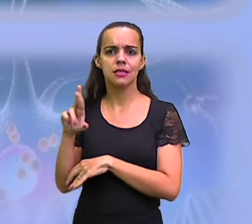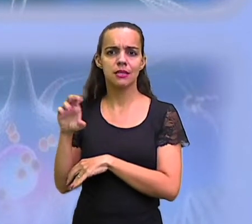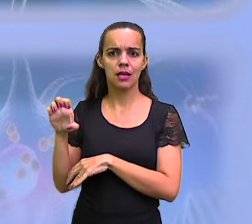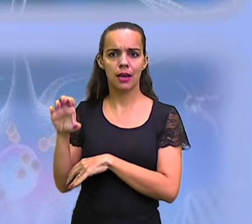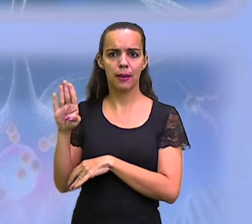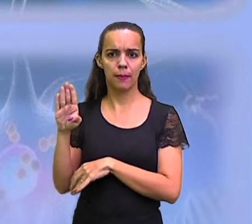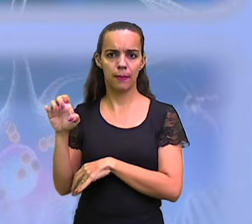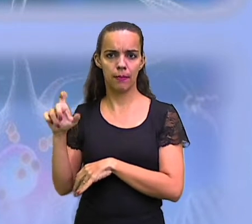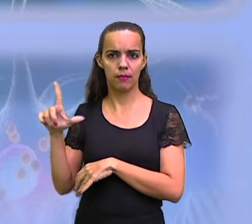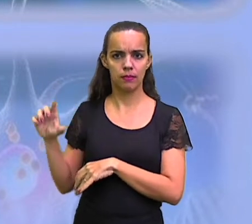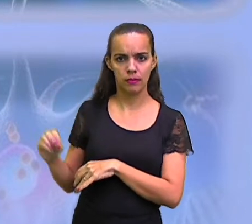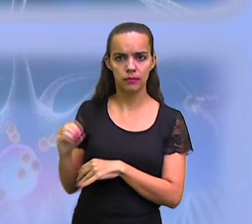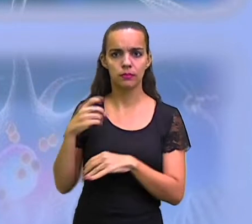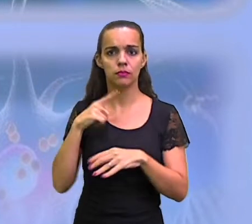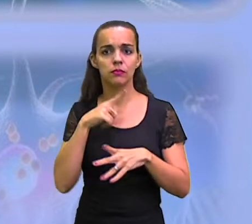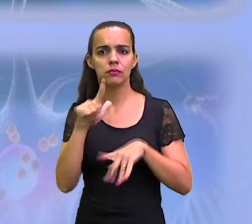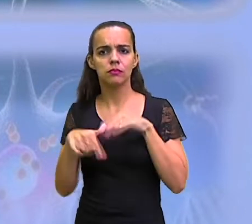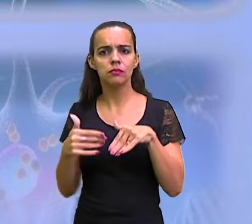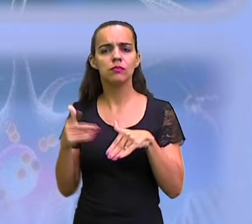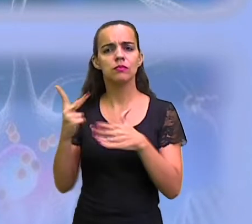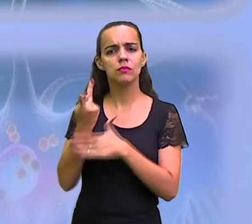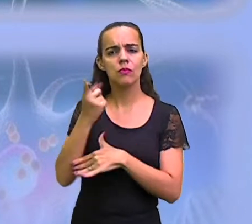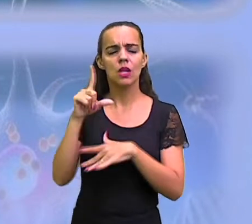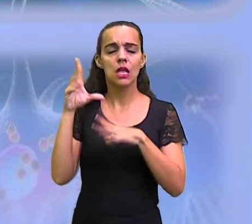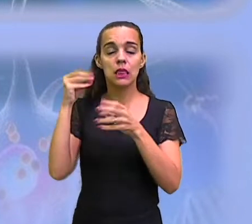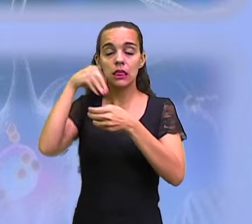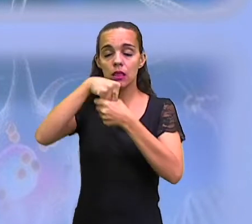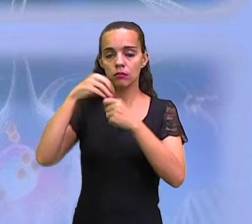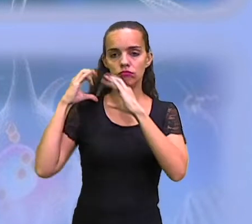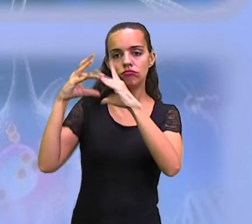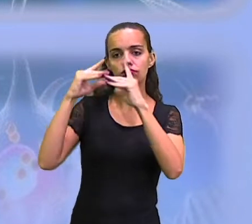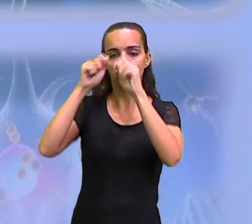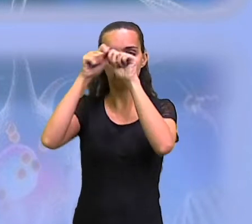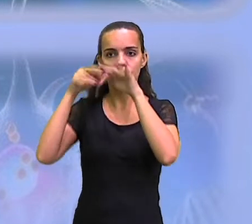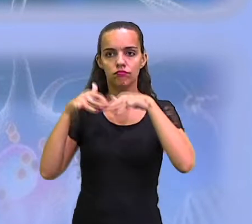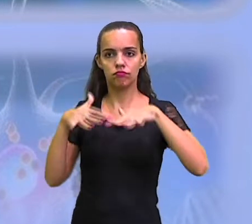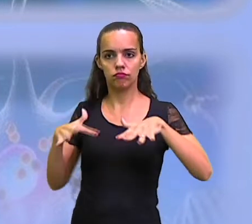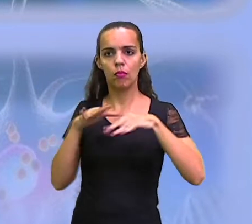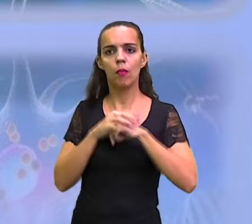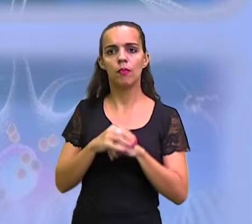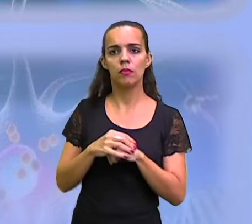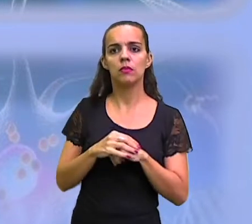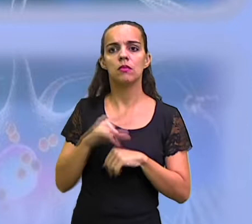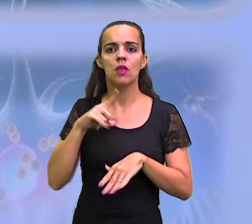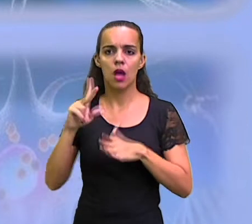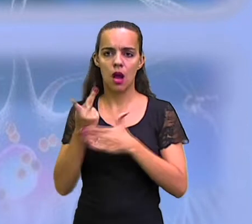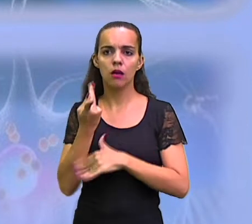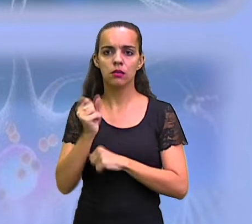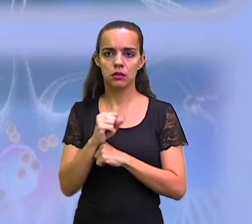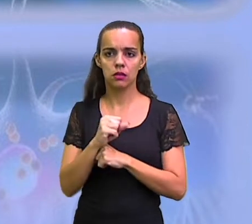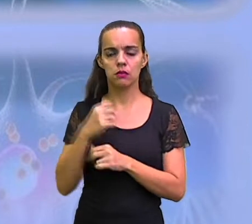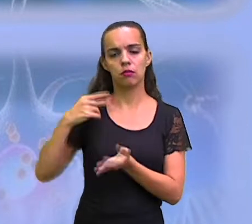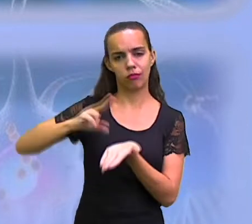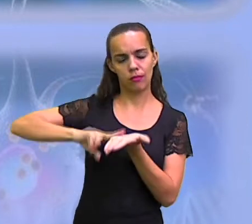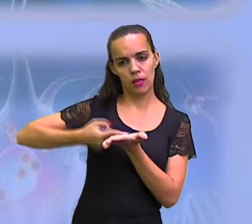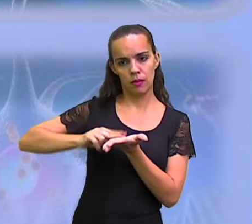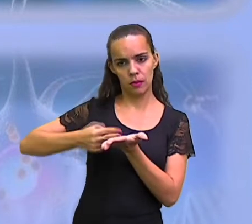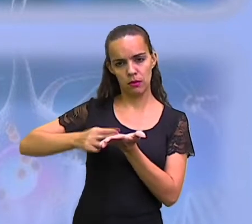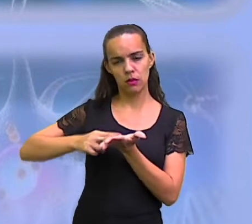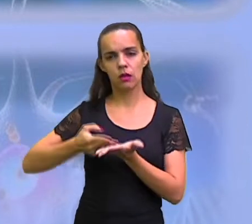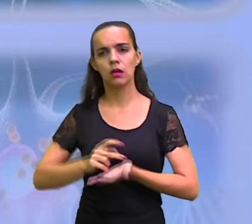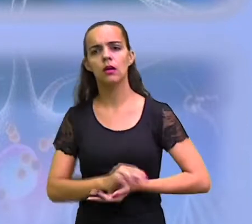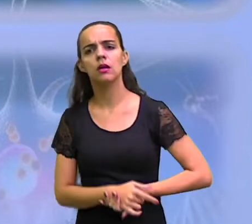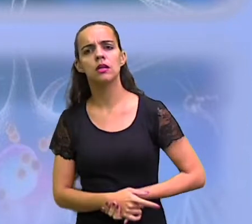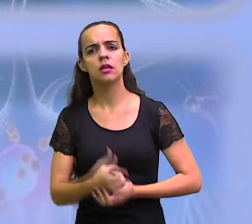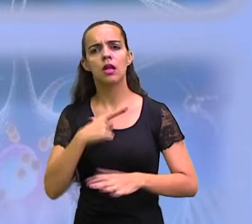outras doenças do sistema nervoso são capazes de causar essa questão da epilepsia.